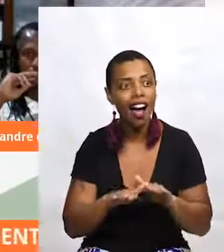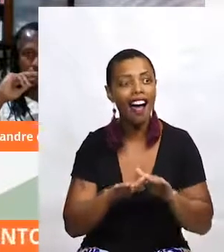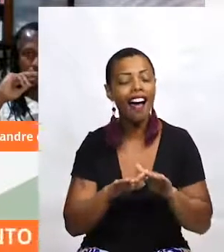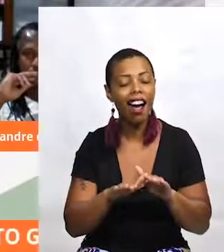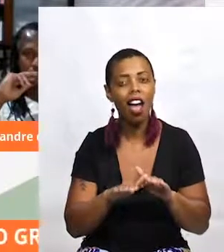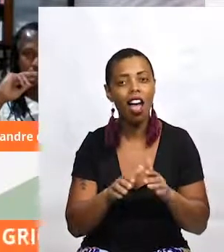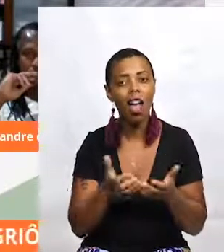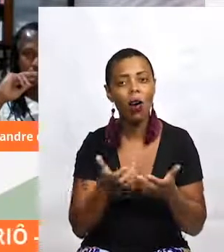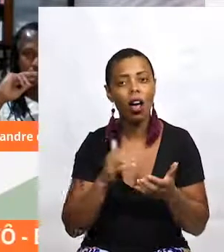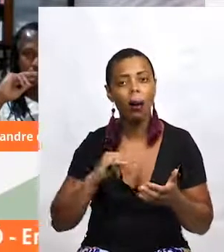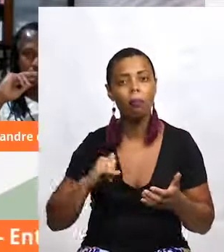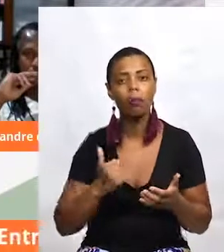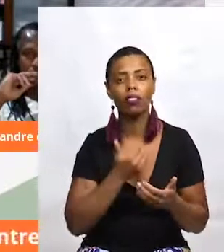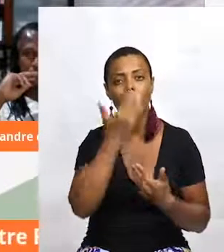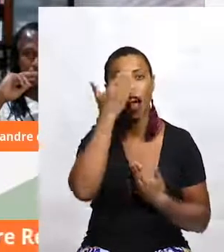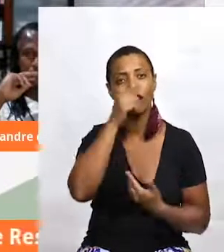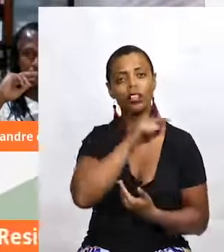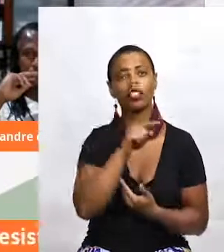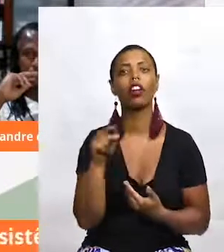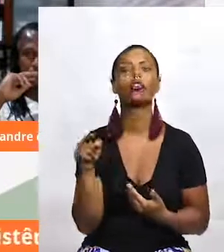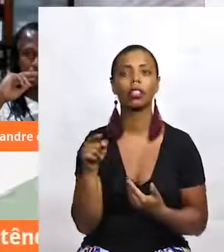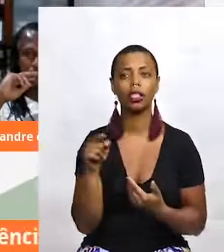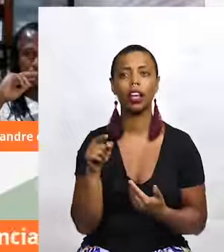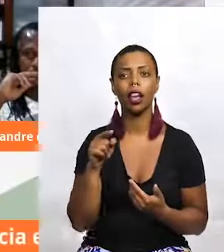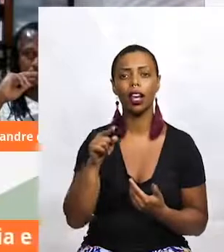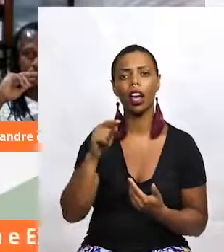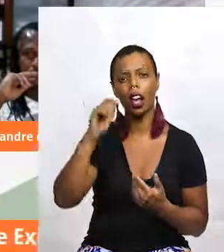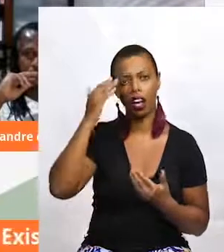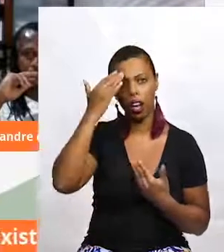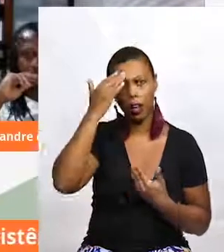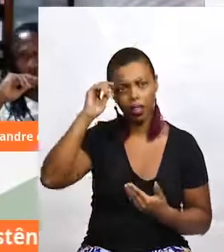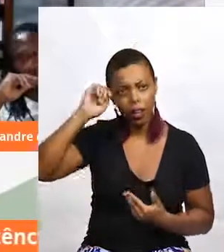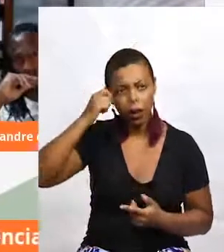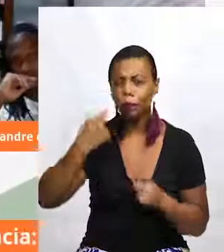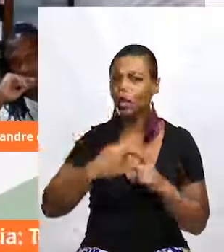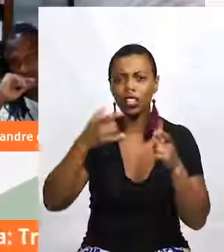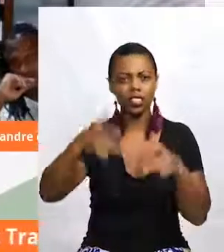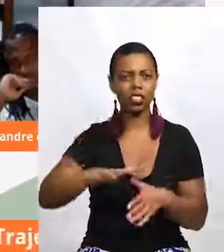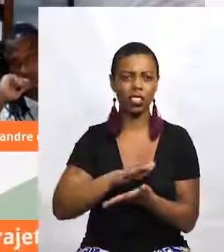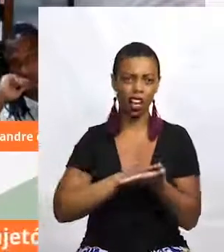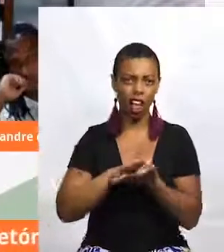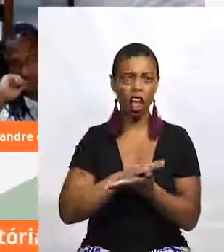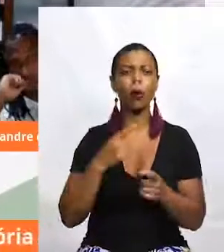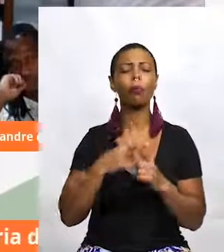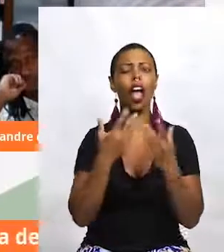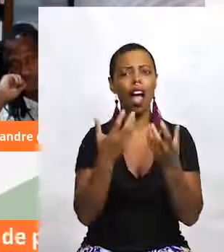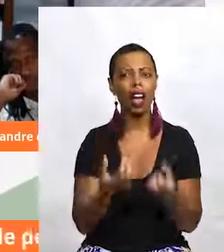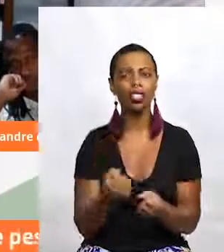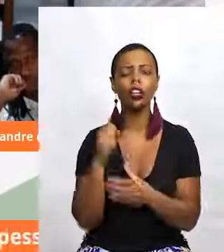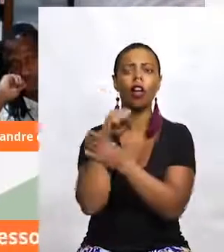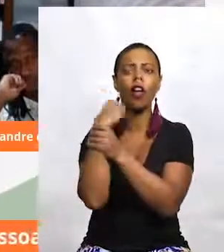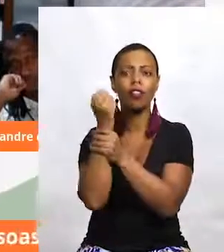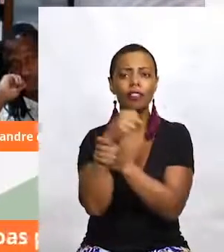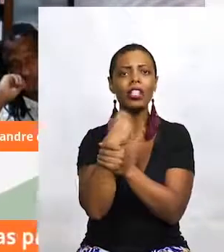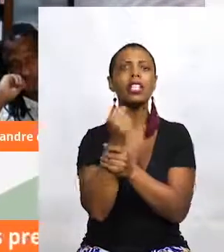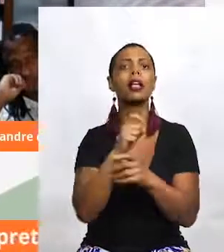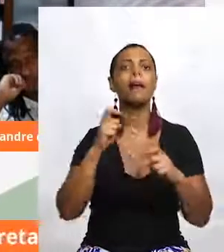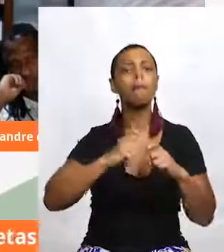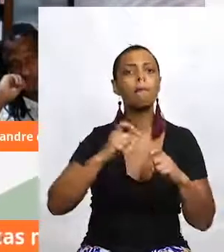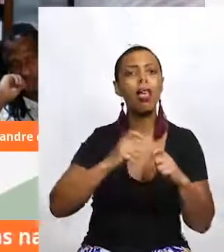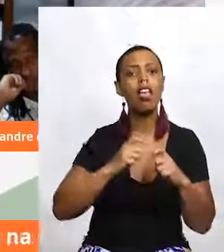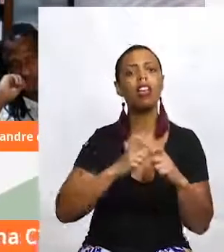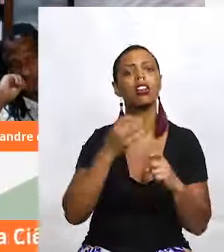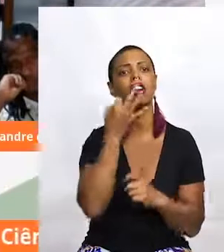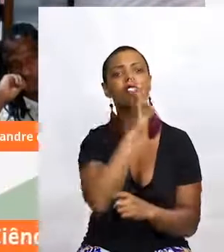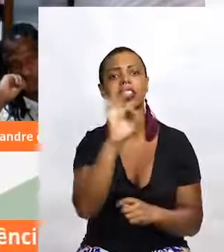vocês. Pretidão por vocês não terem desistido. Gratidão por vocês terem sido fisioterapeutas, médicos, físicos,